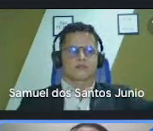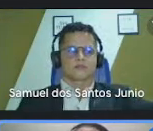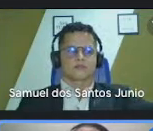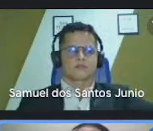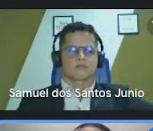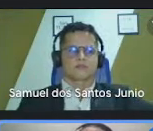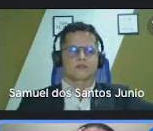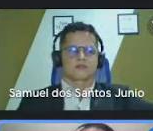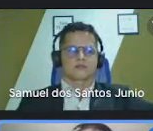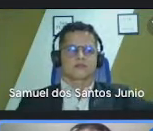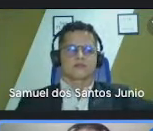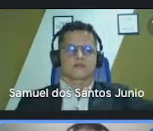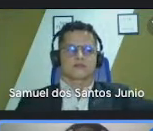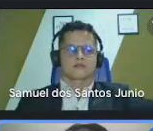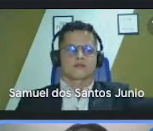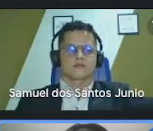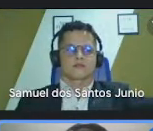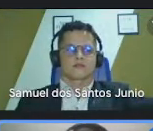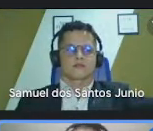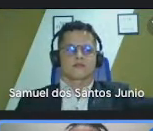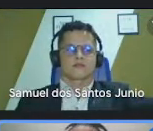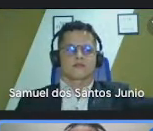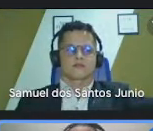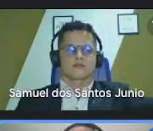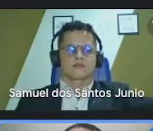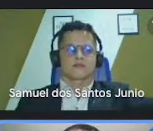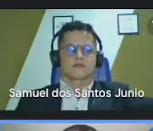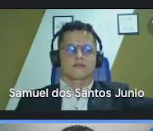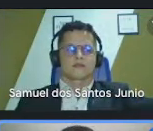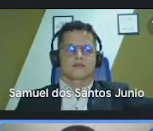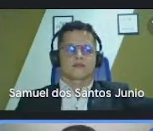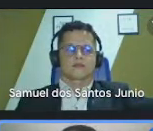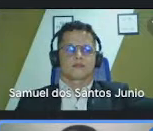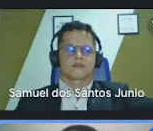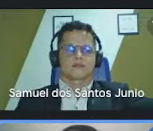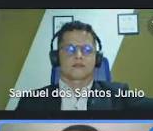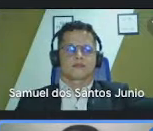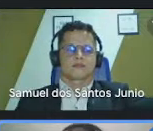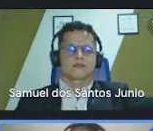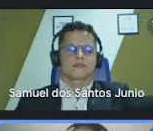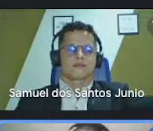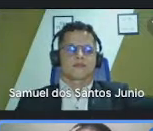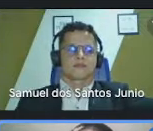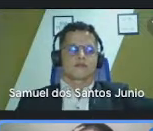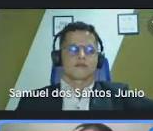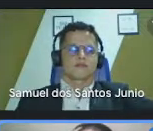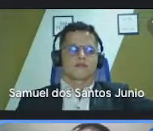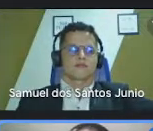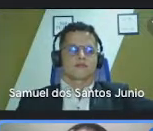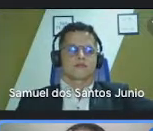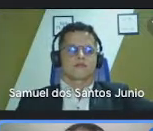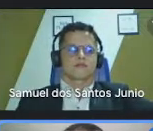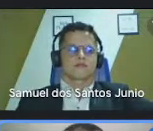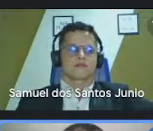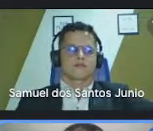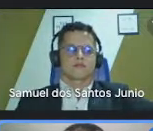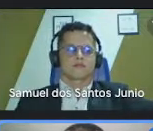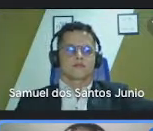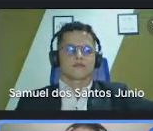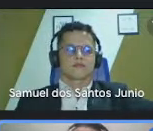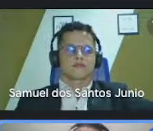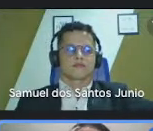à noite antes de dormir. Eu tenho como identificar quem eu abordei? Qual é a população do município de